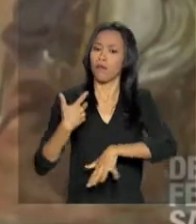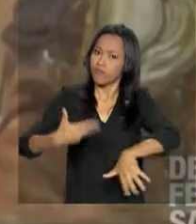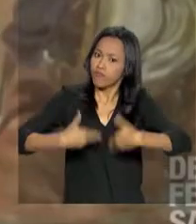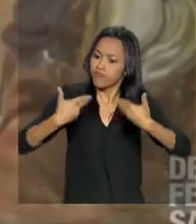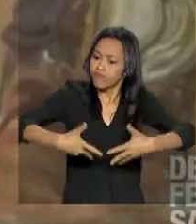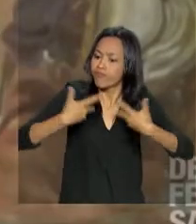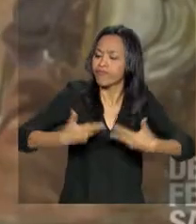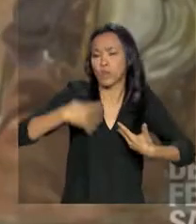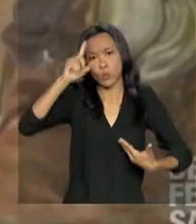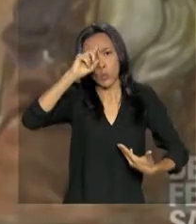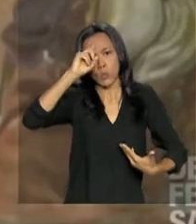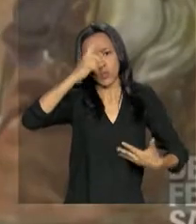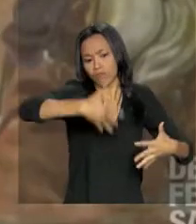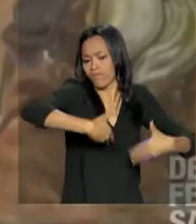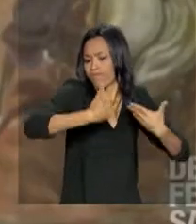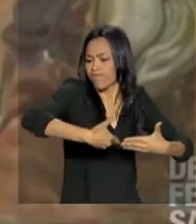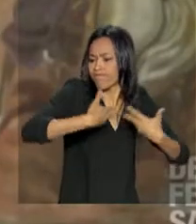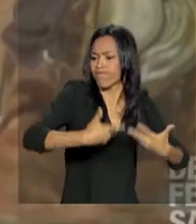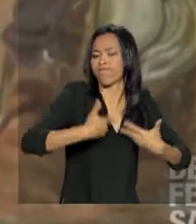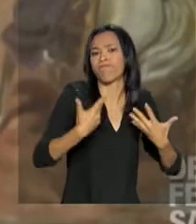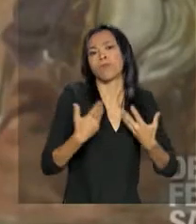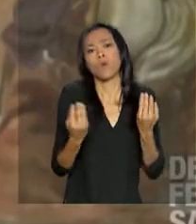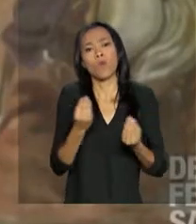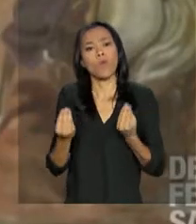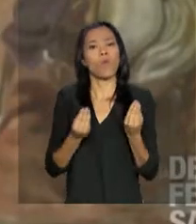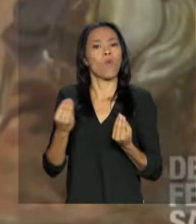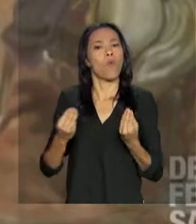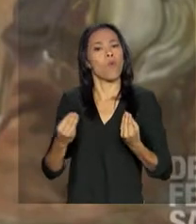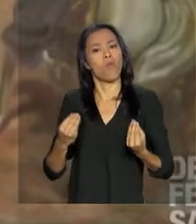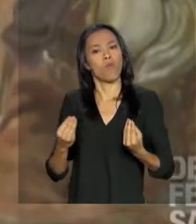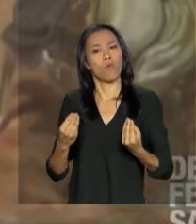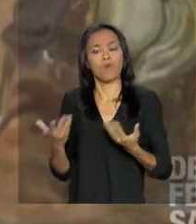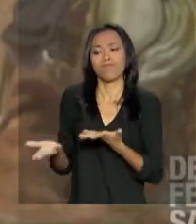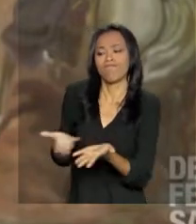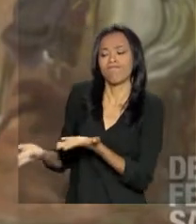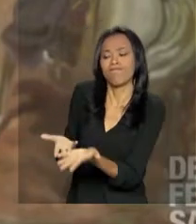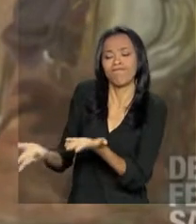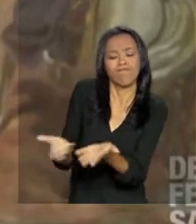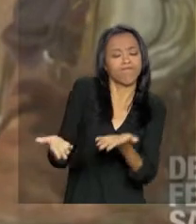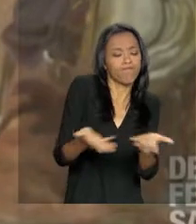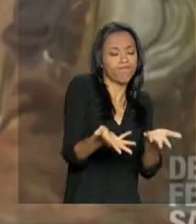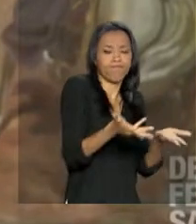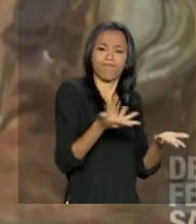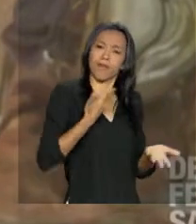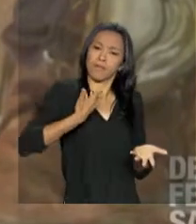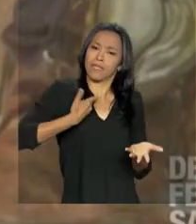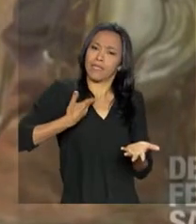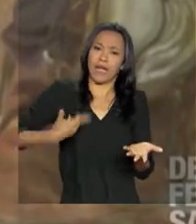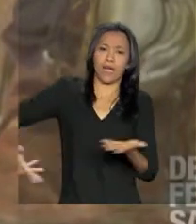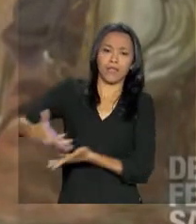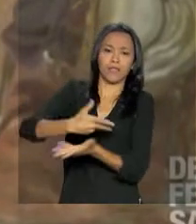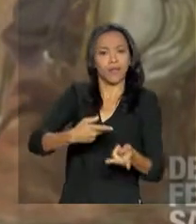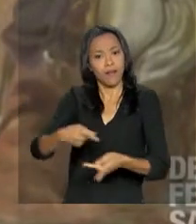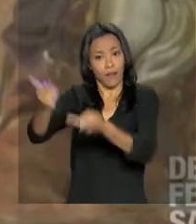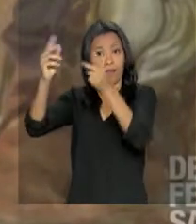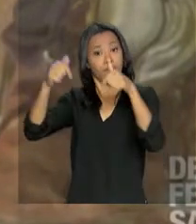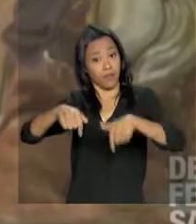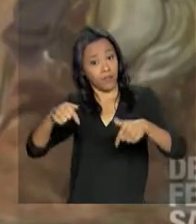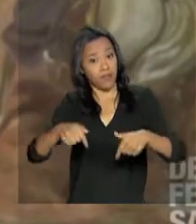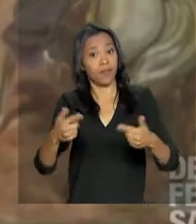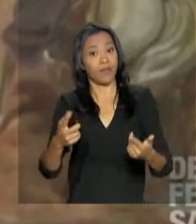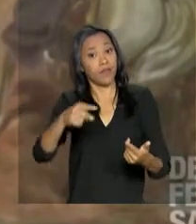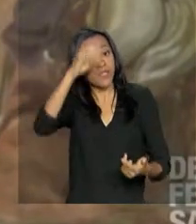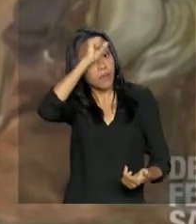gente recebe todo dia sobre como zelar o companheirismo, a amizade que a gente leva daqui também, a